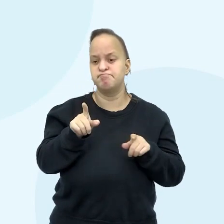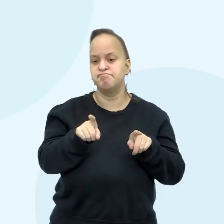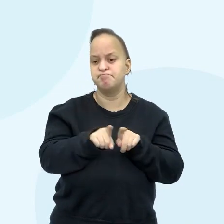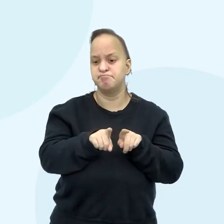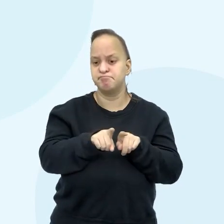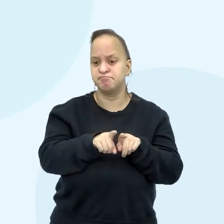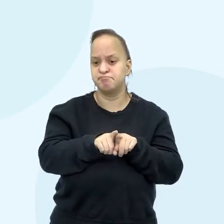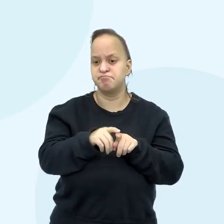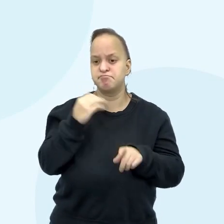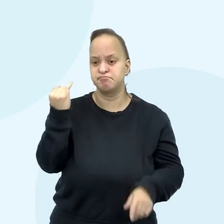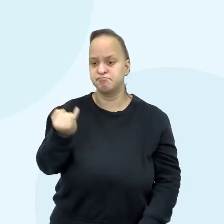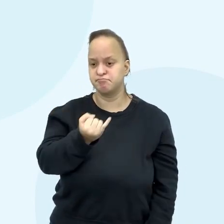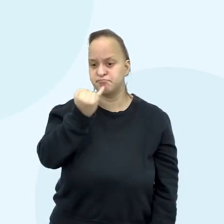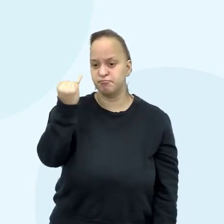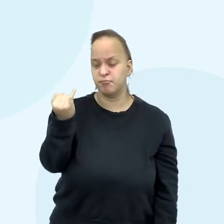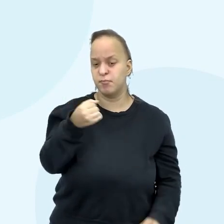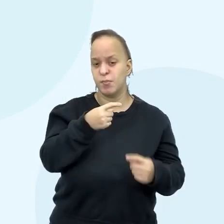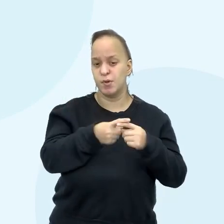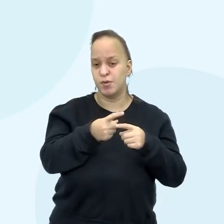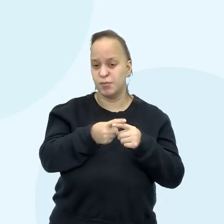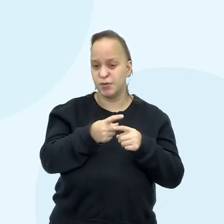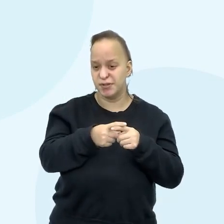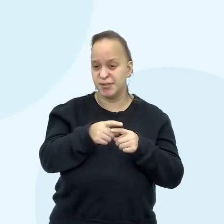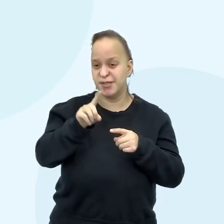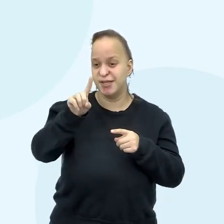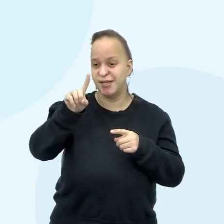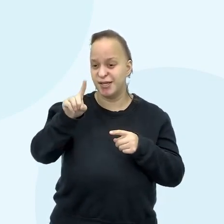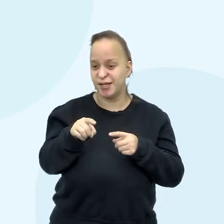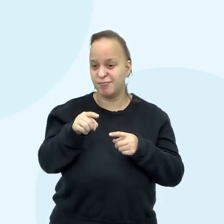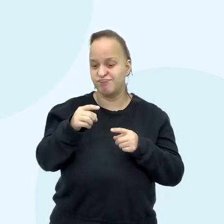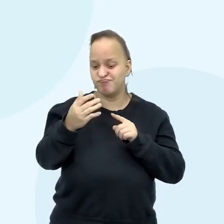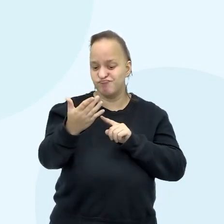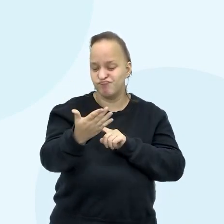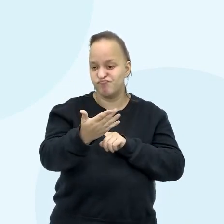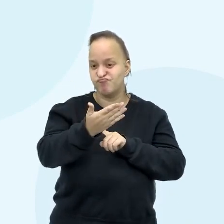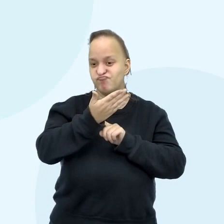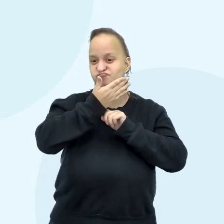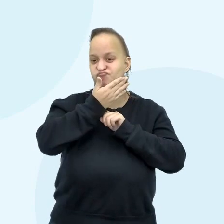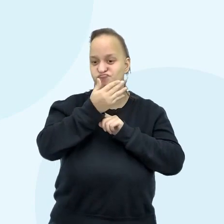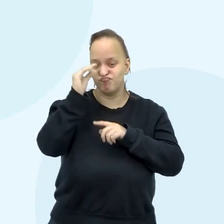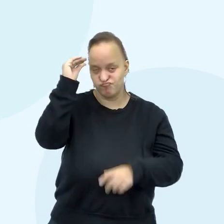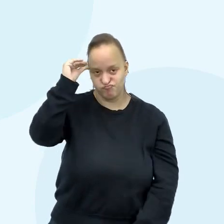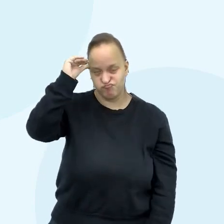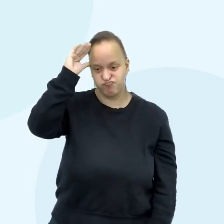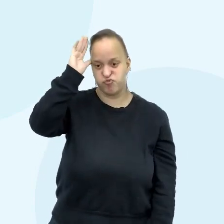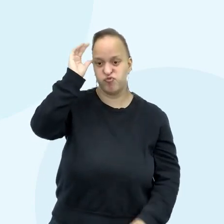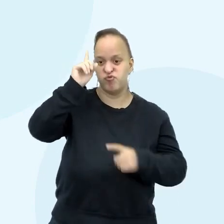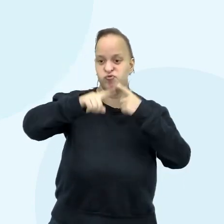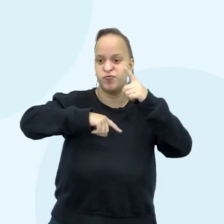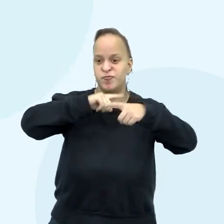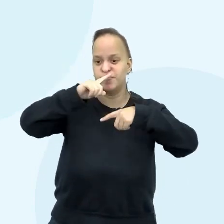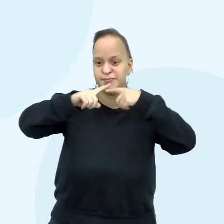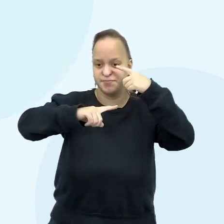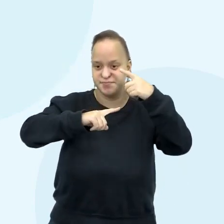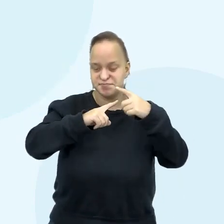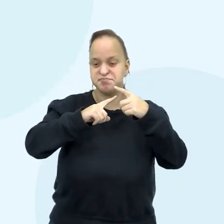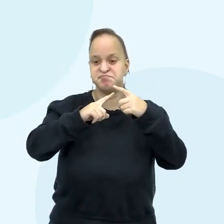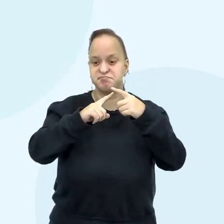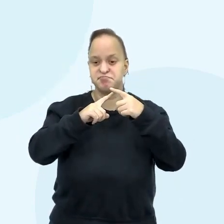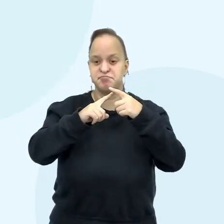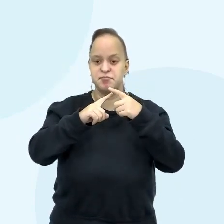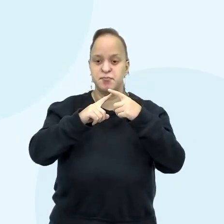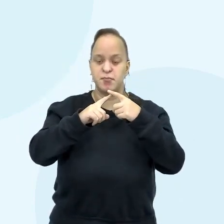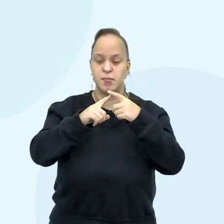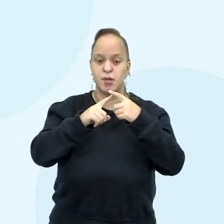muito importante porque ele é um subsensor para a ancoragem dos conhecimentos, como fala David Ausubel na sua teoria